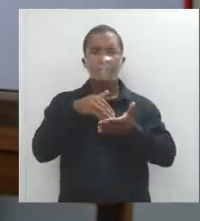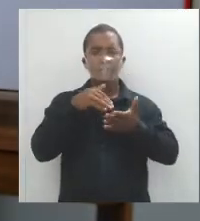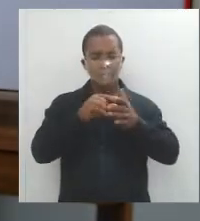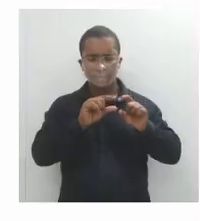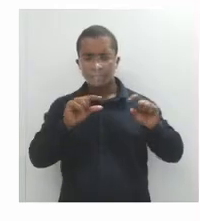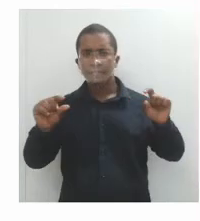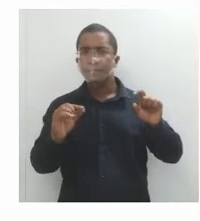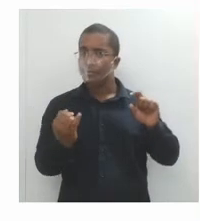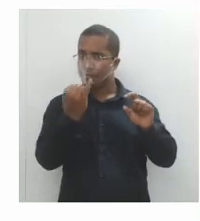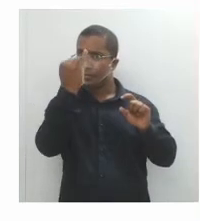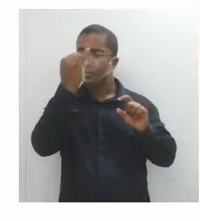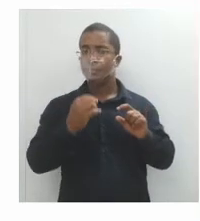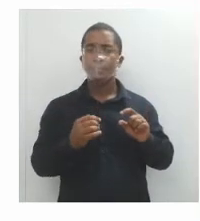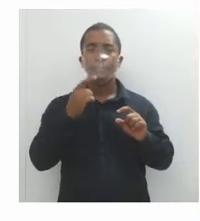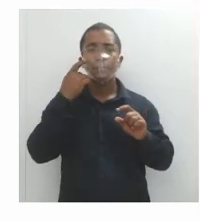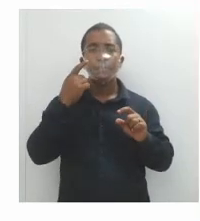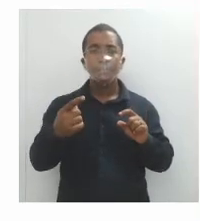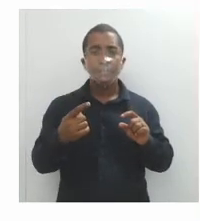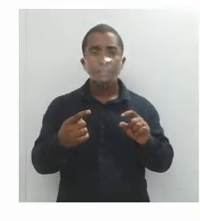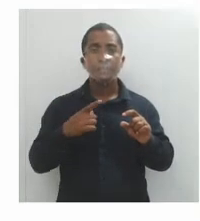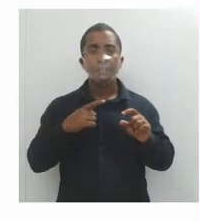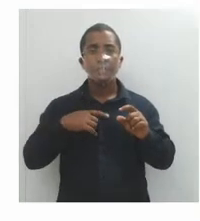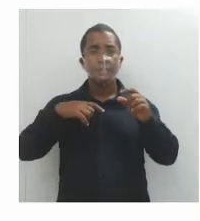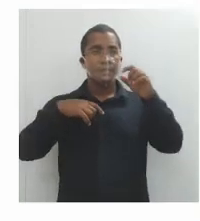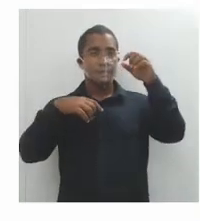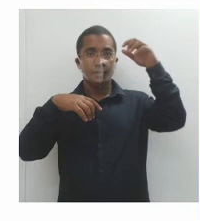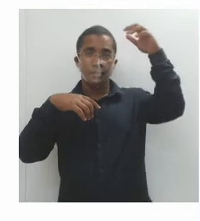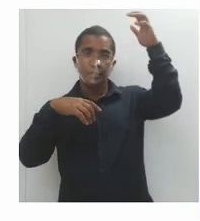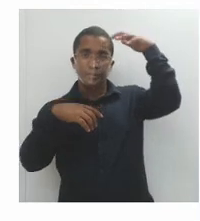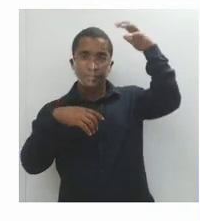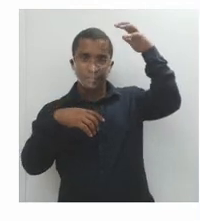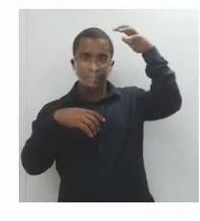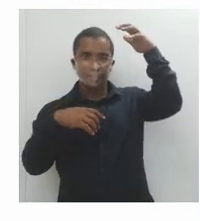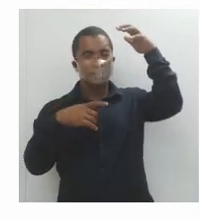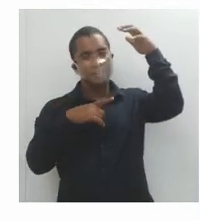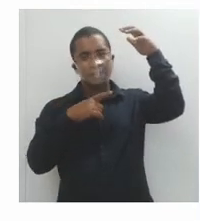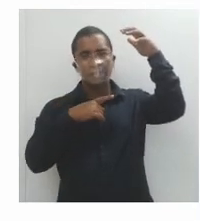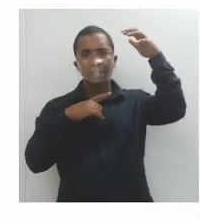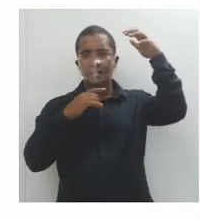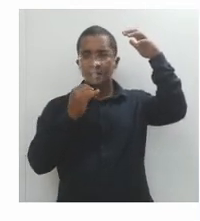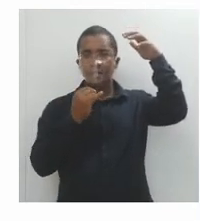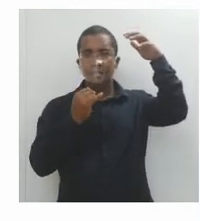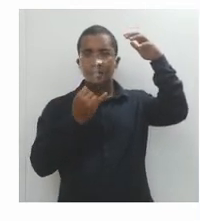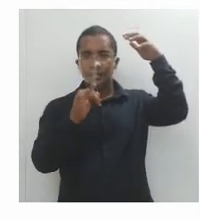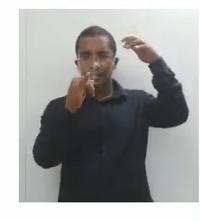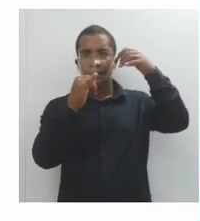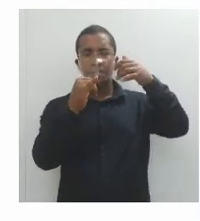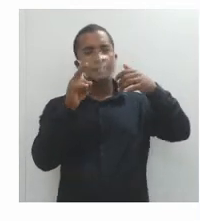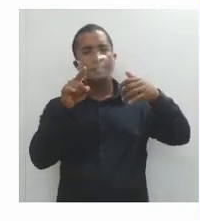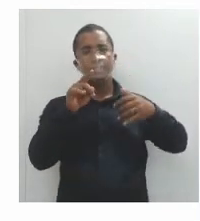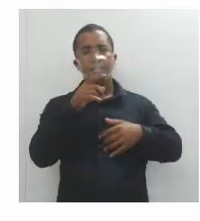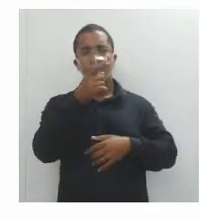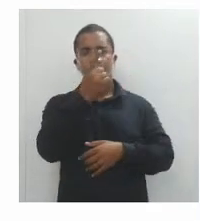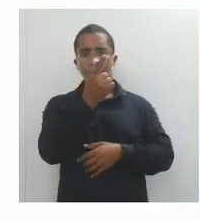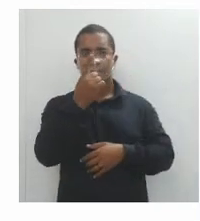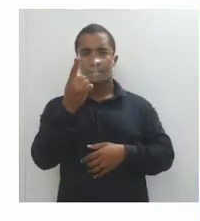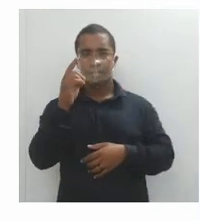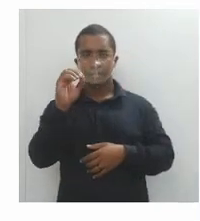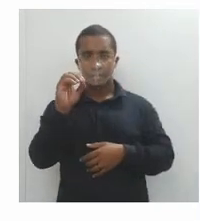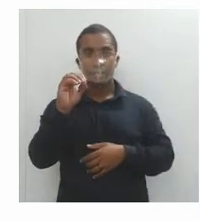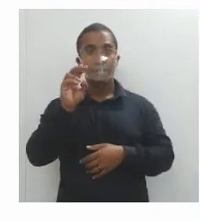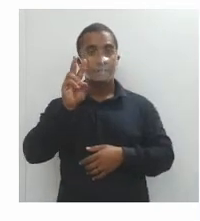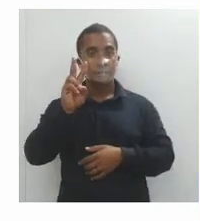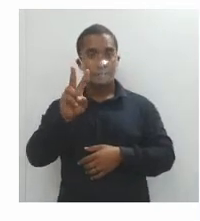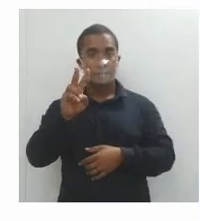lá, ó. Suponha que um chuveiro instalado em uma rede elétrica de 110 volts em uma residência possua